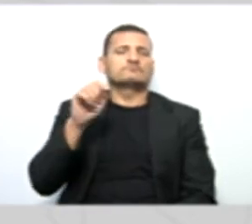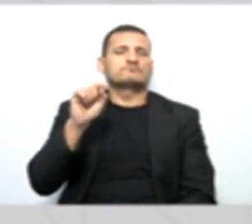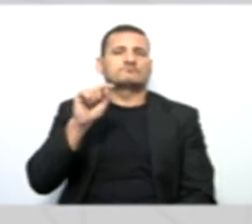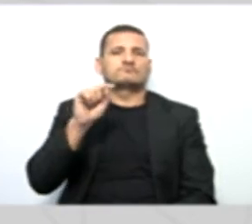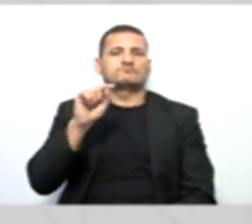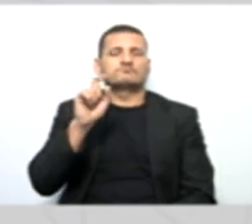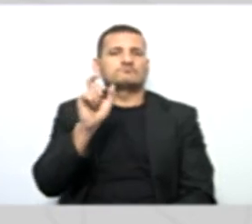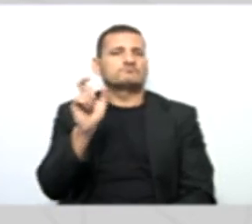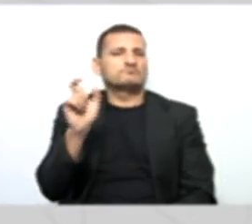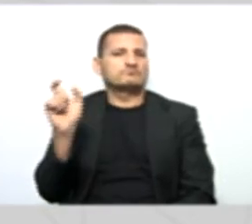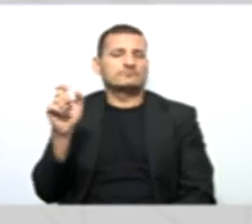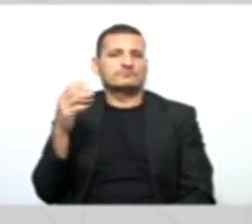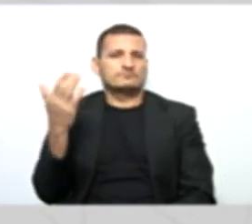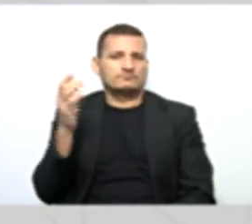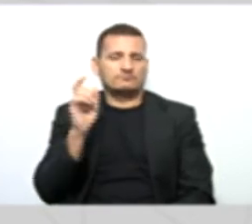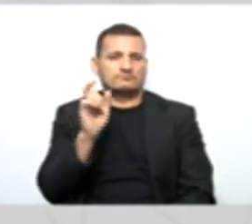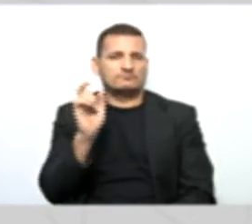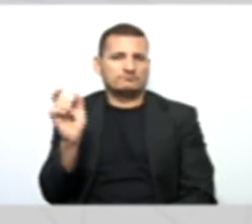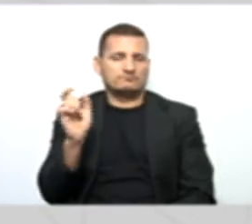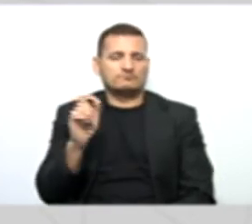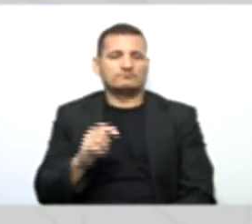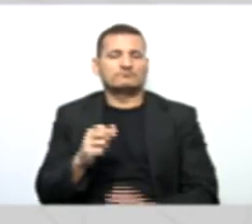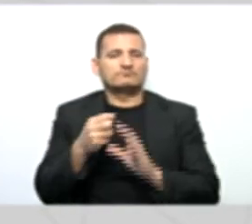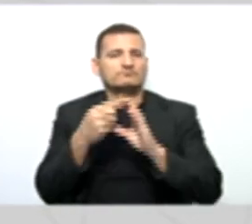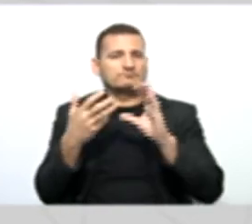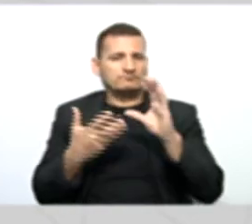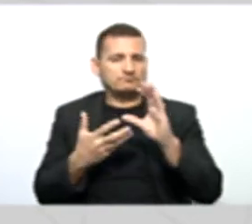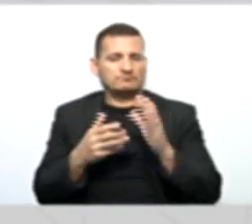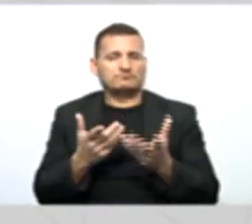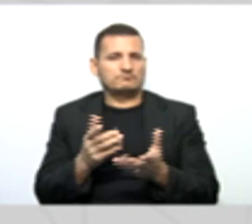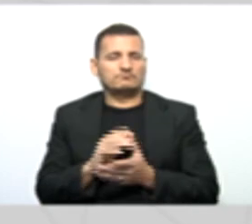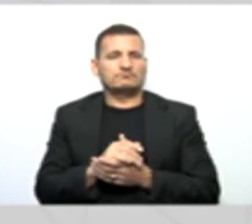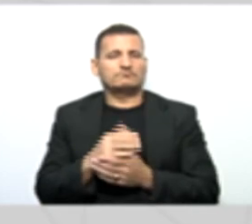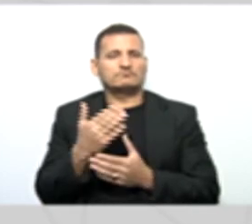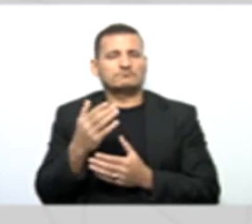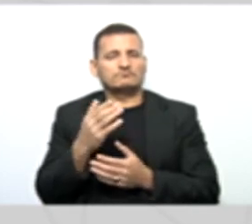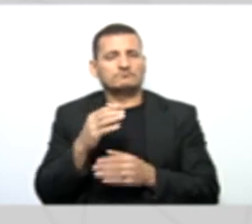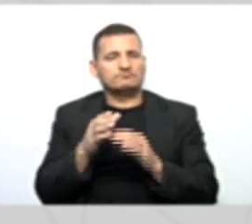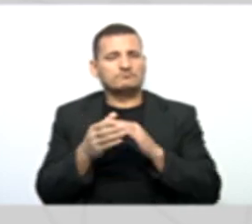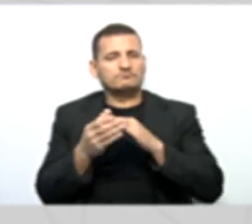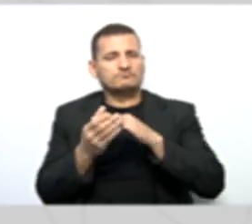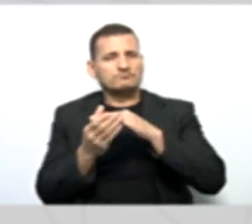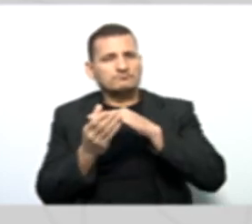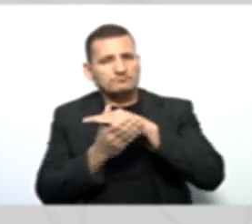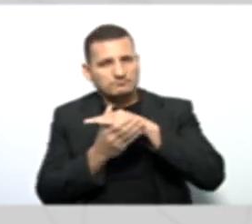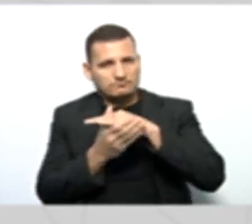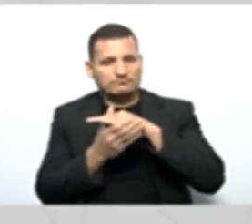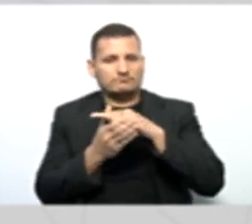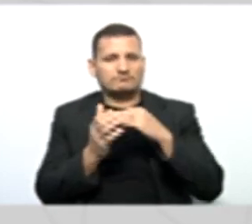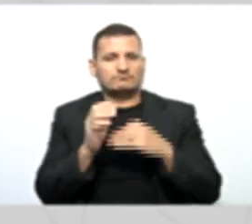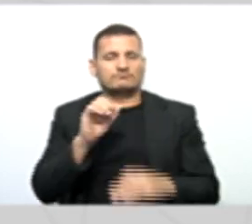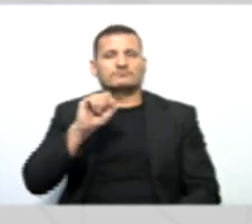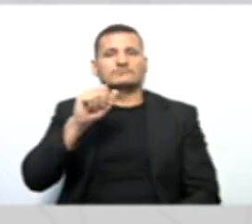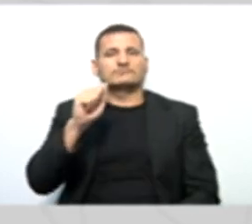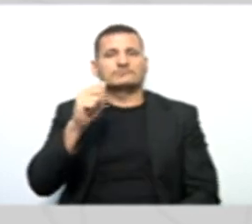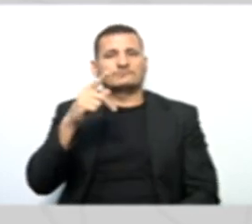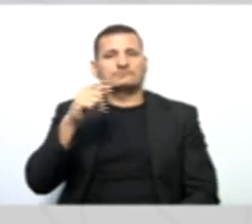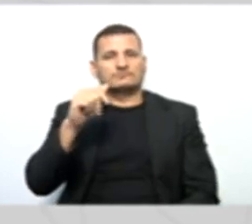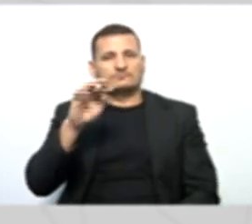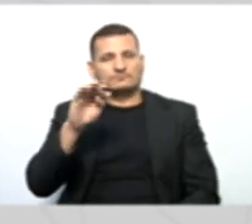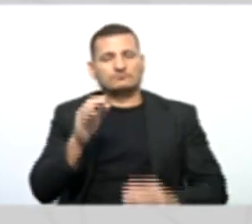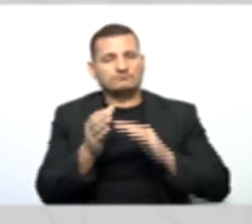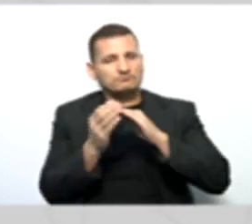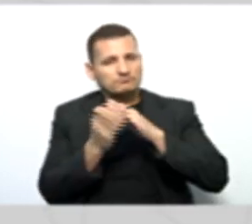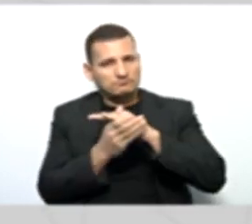ser os nossos atributos. Concordam comigo que um sapato tem uma cor? Todo sapato tem uma cor. Então, o parâmetro que